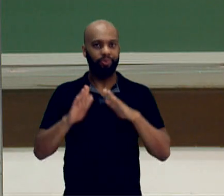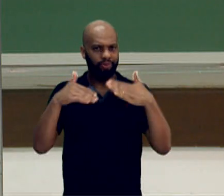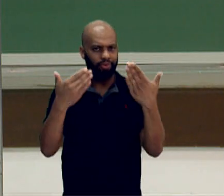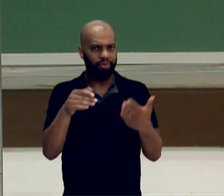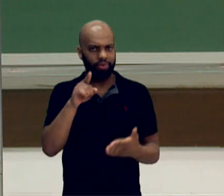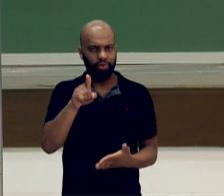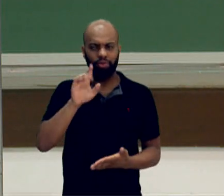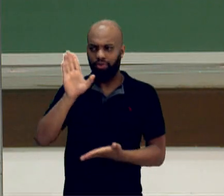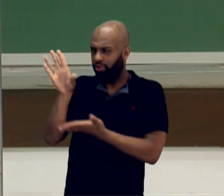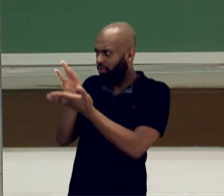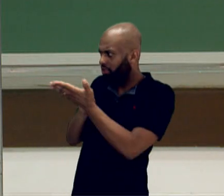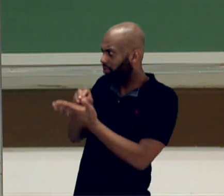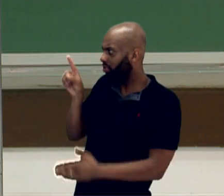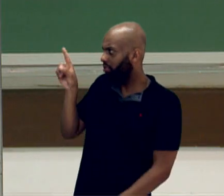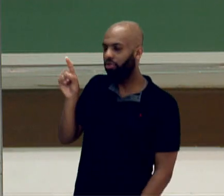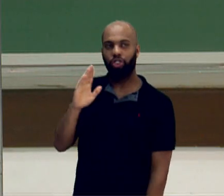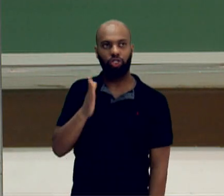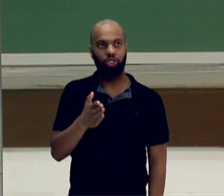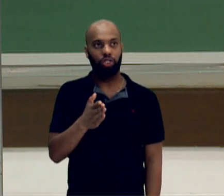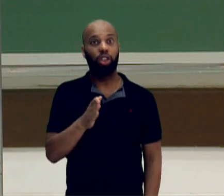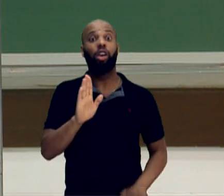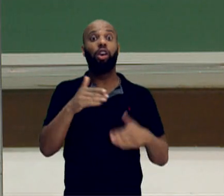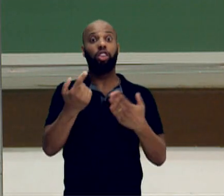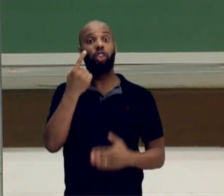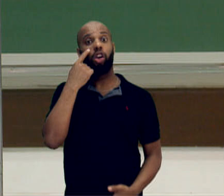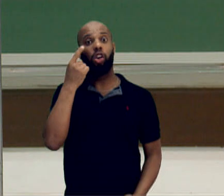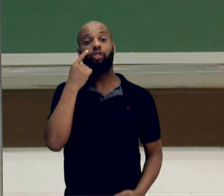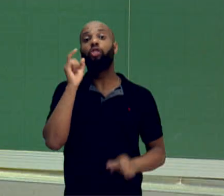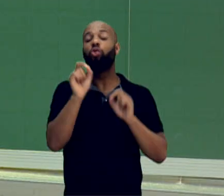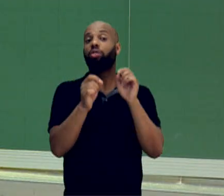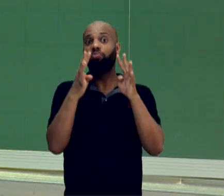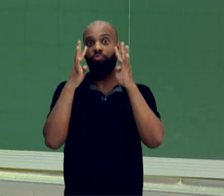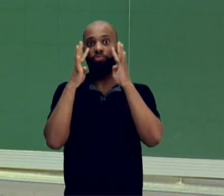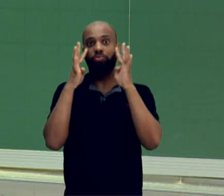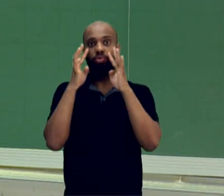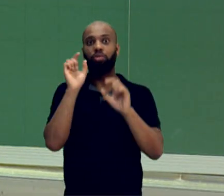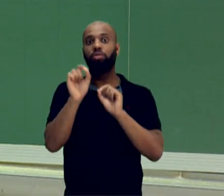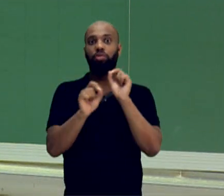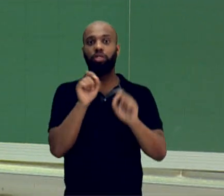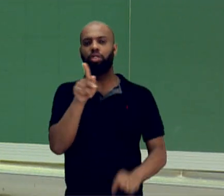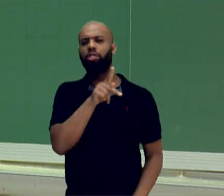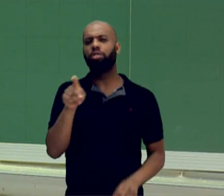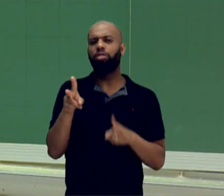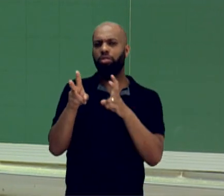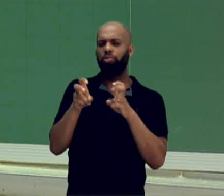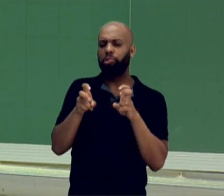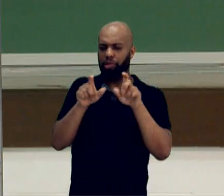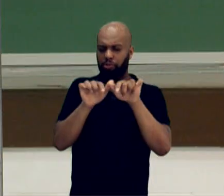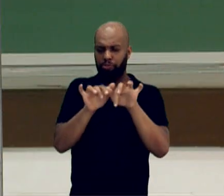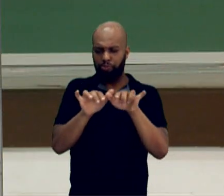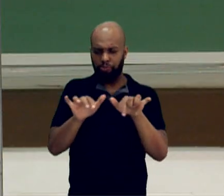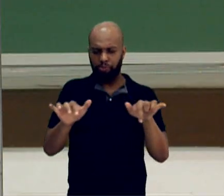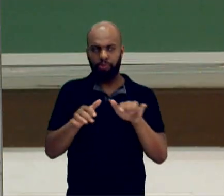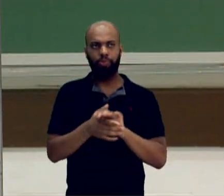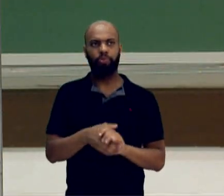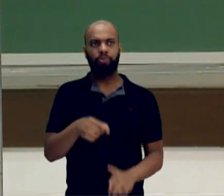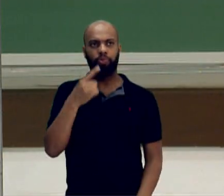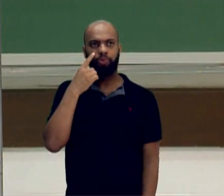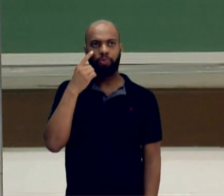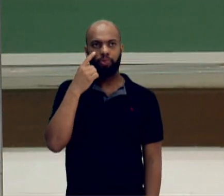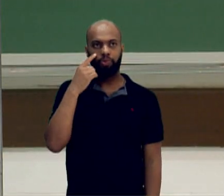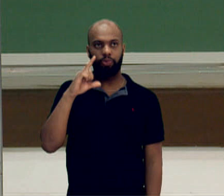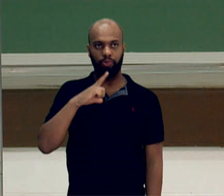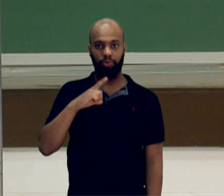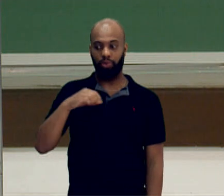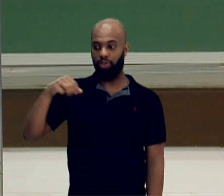E aí, pessoal, marcaram? A professora vai chamar a atenção de vocês em um negocinho aqui que a professora percebeu na digitação. Olha lá,